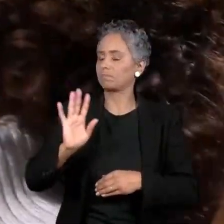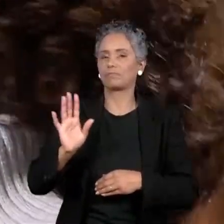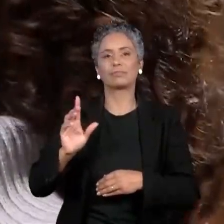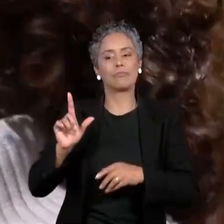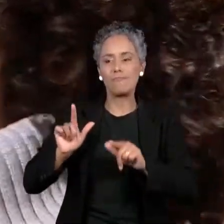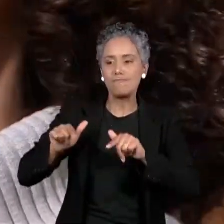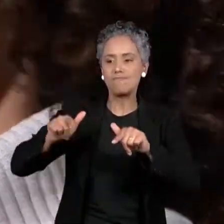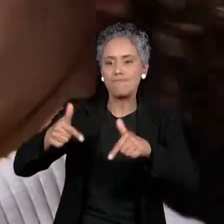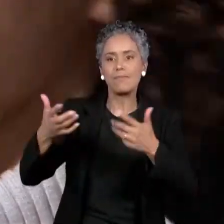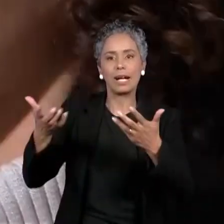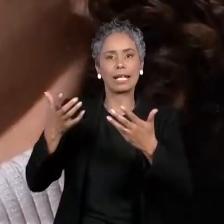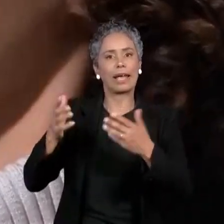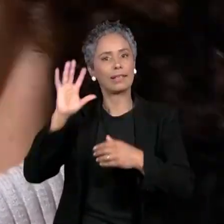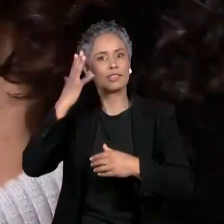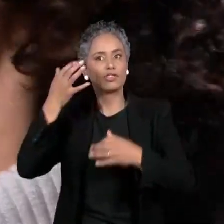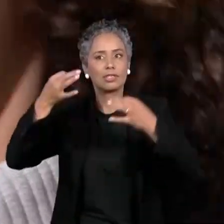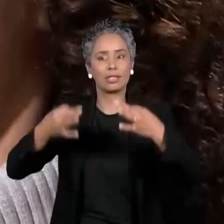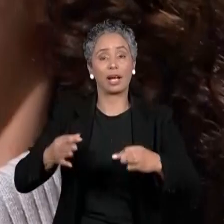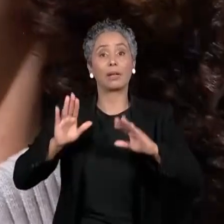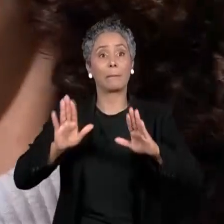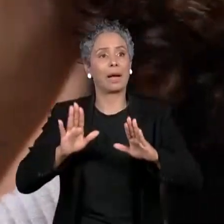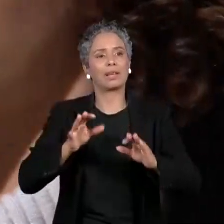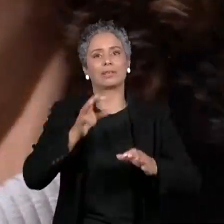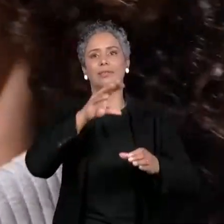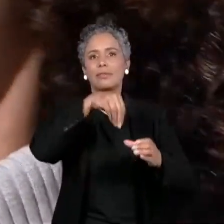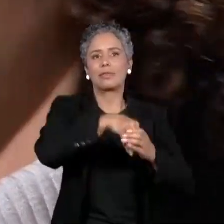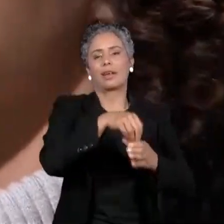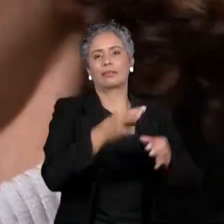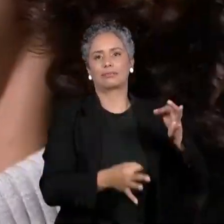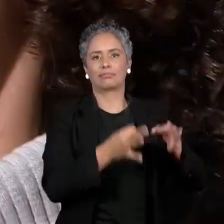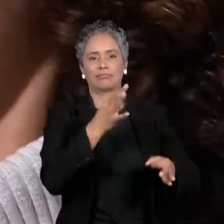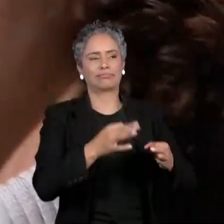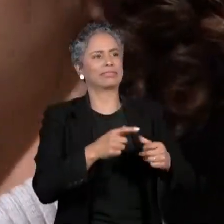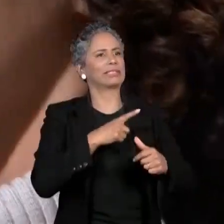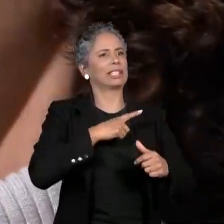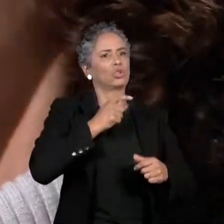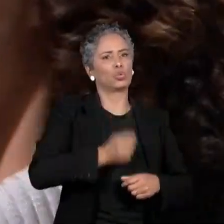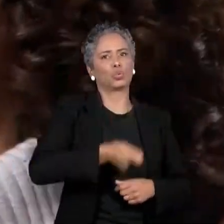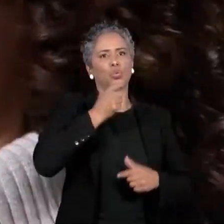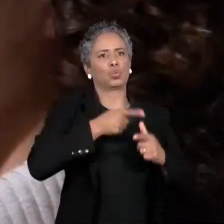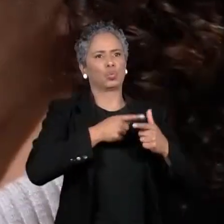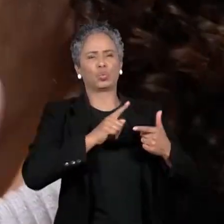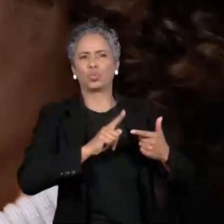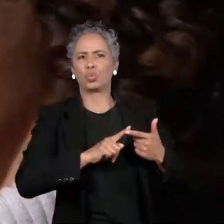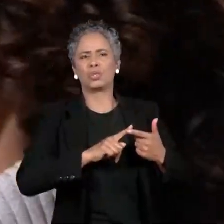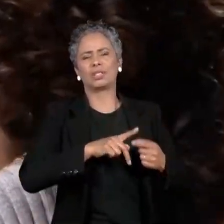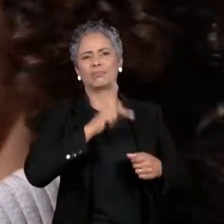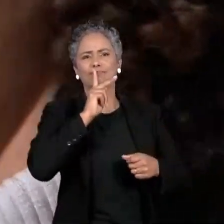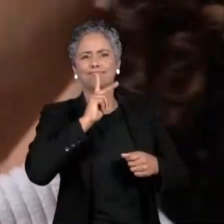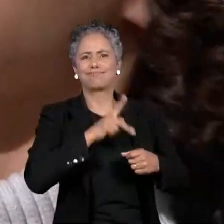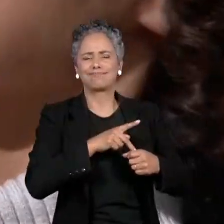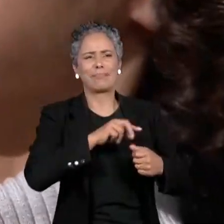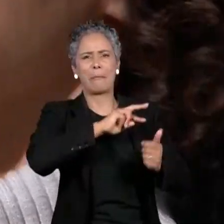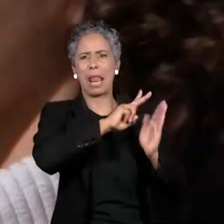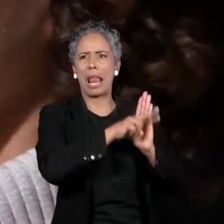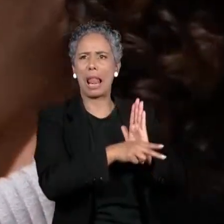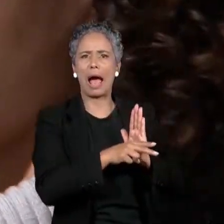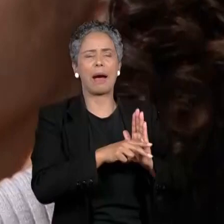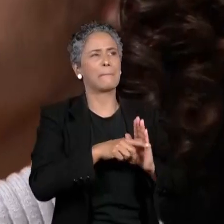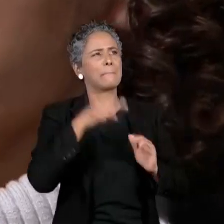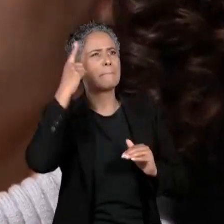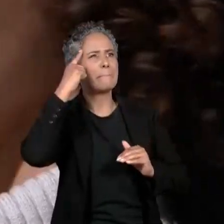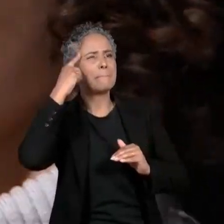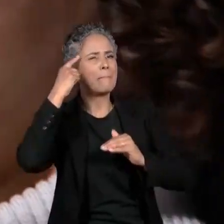muito muito muito realmente muito juízes e juízes e promotores e defensores muita gente pensando nisso e tentando